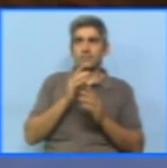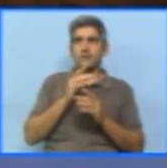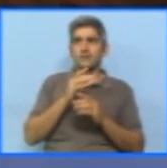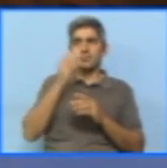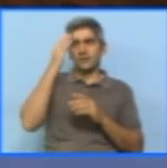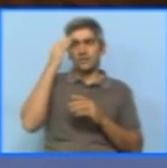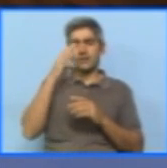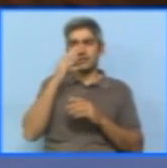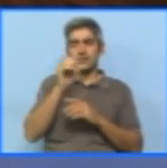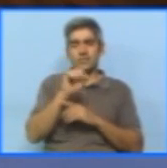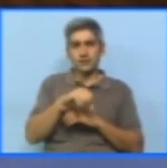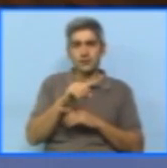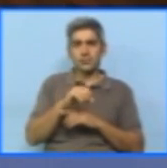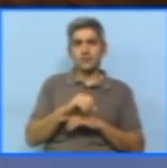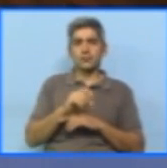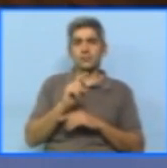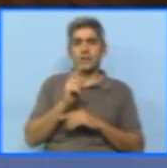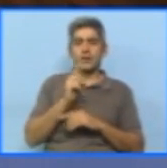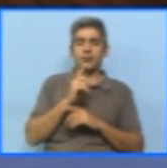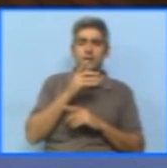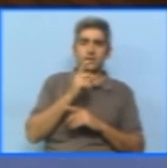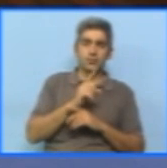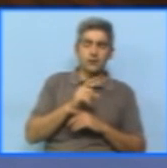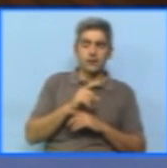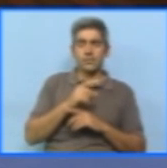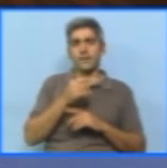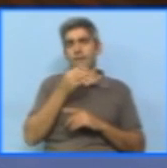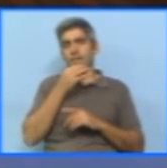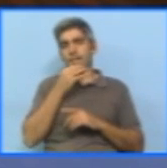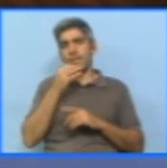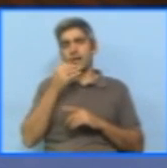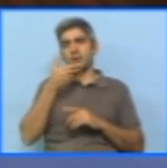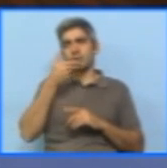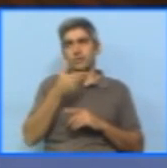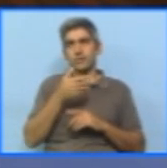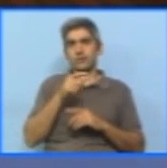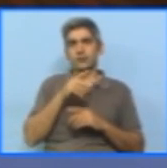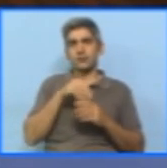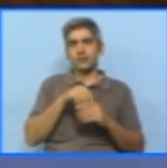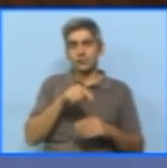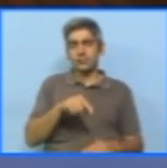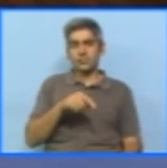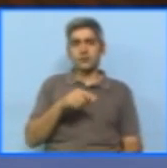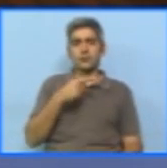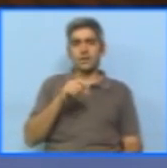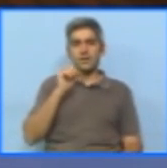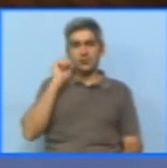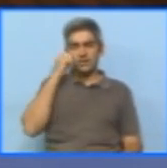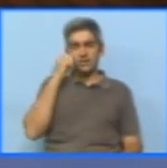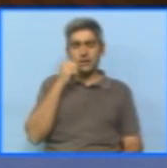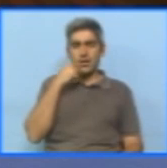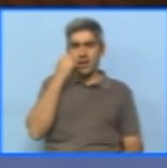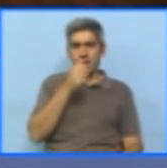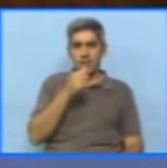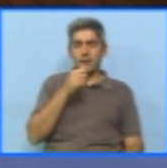sim quando é sim, não quando é não. E a falta de sabedoria está nisso. E reparem que isto tem consequências gravosas,